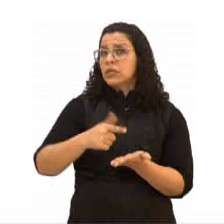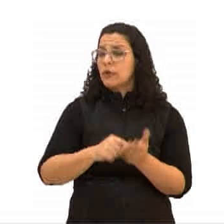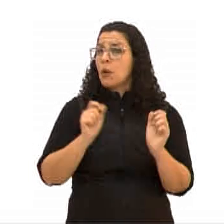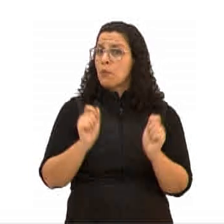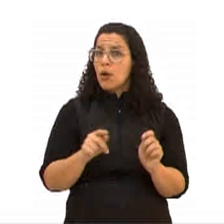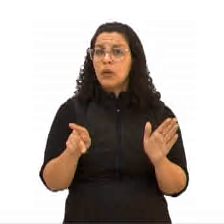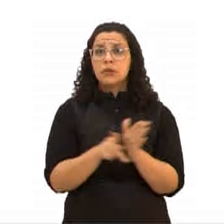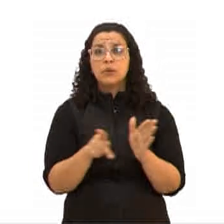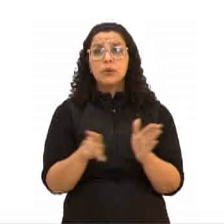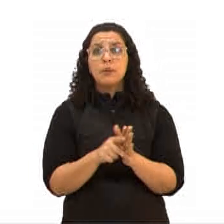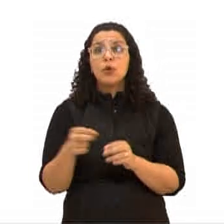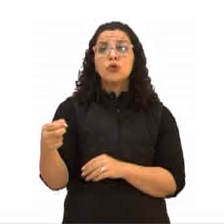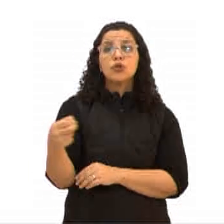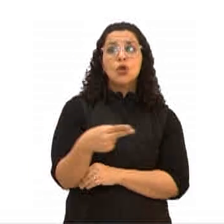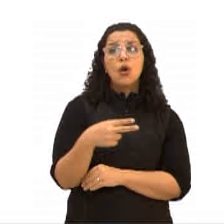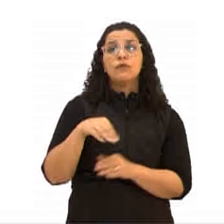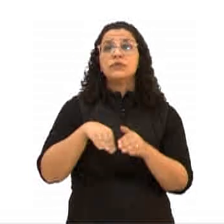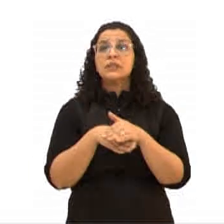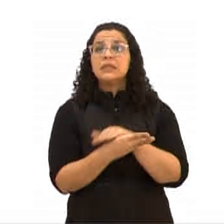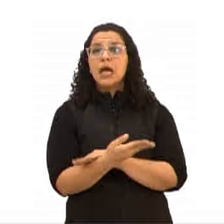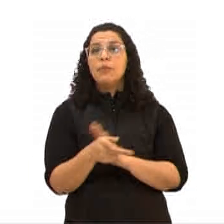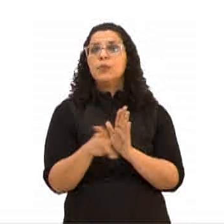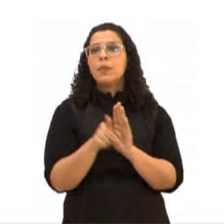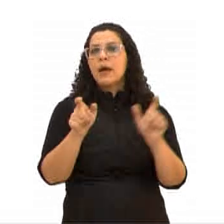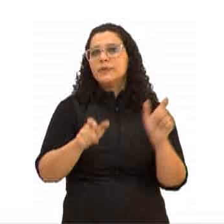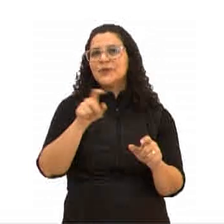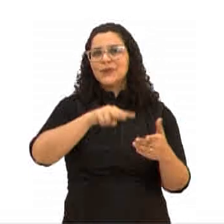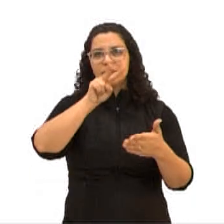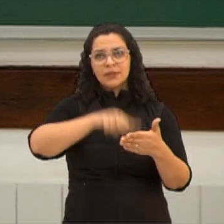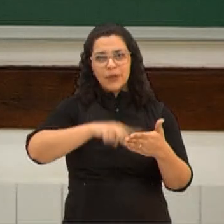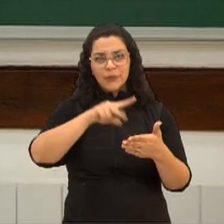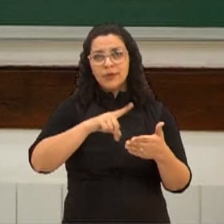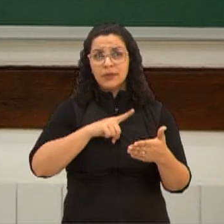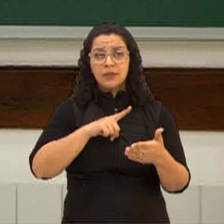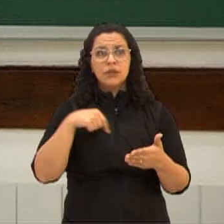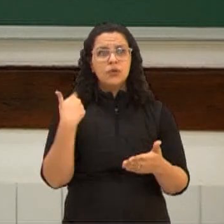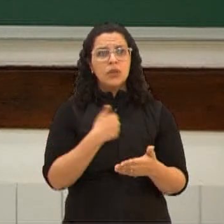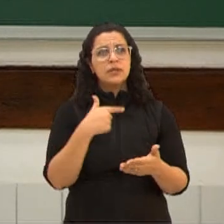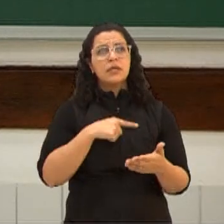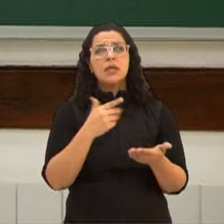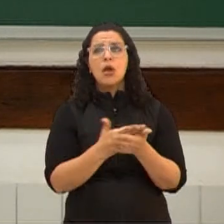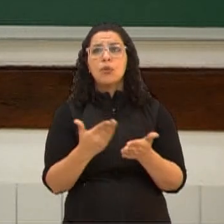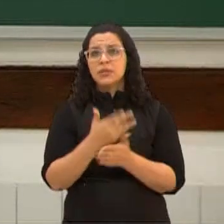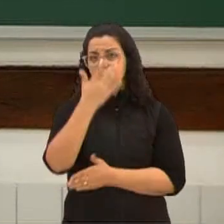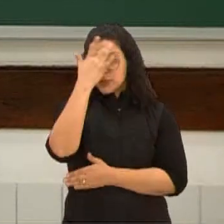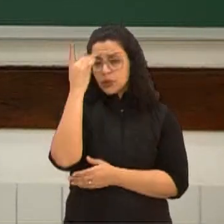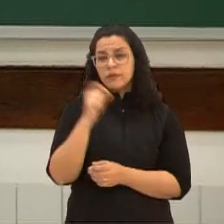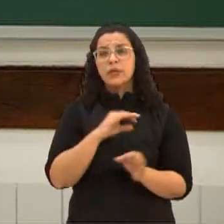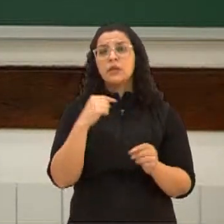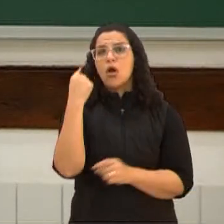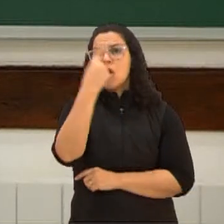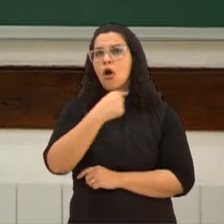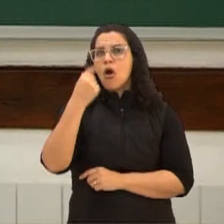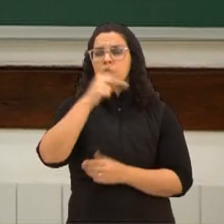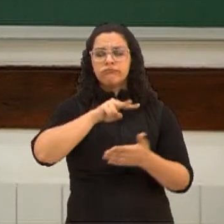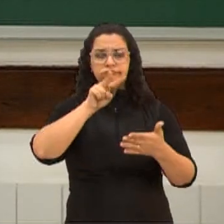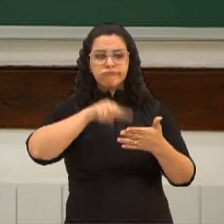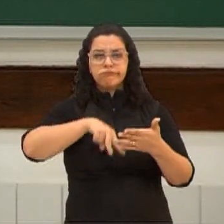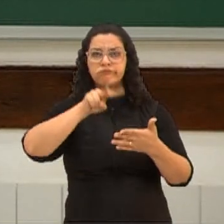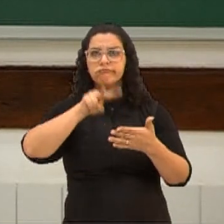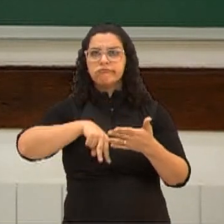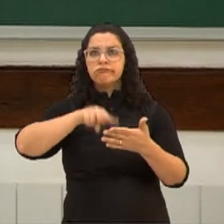podem estar ligados aos novos hábitos dos leitores. Então a gente tem bastante gente que passa bastante tempo